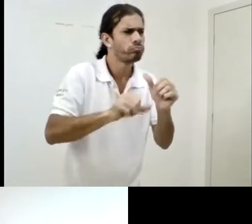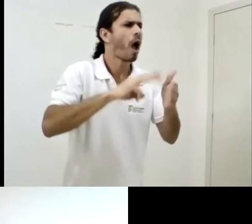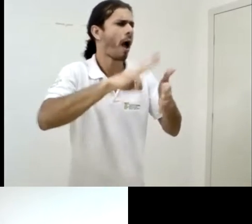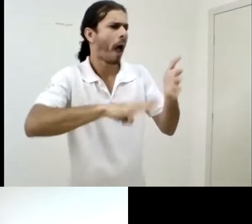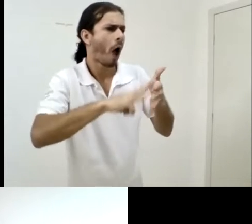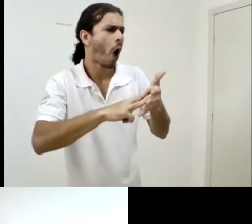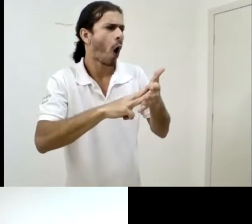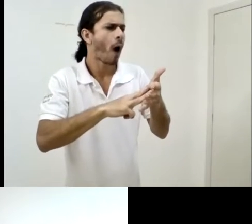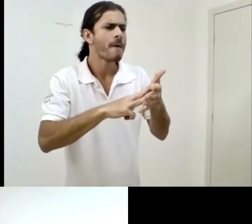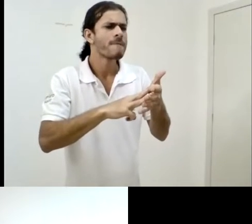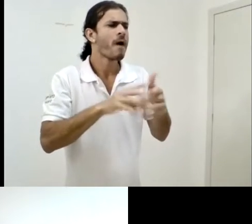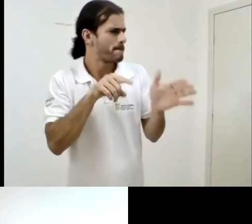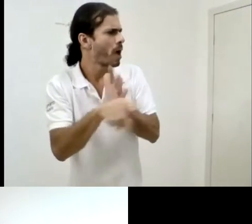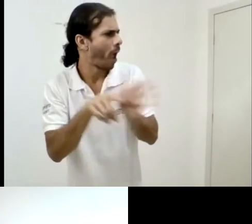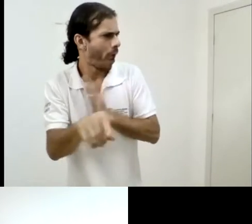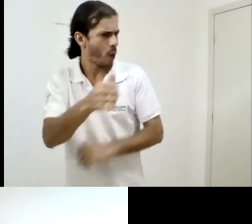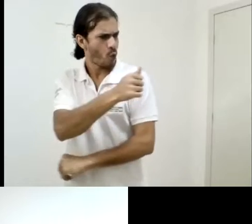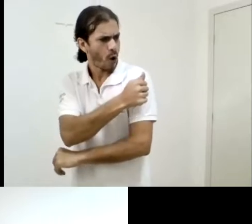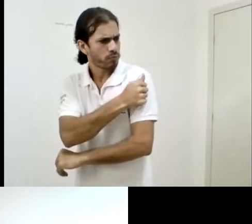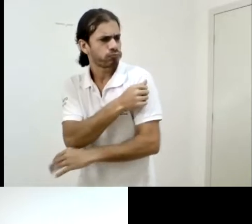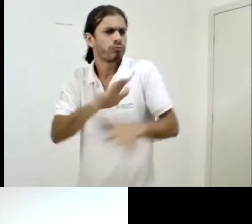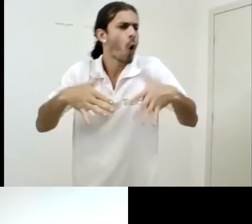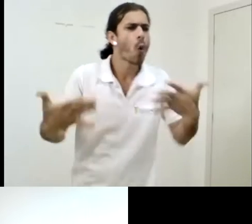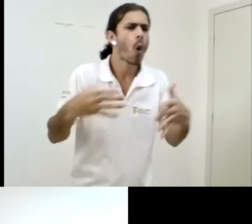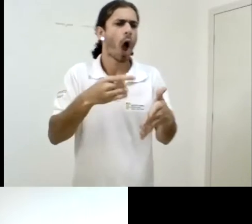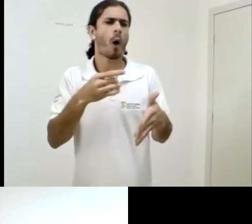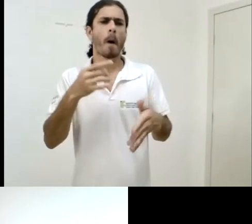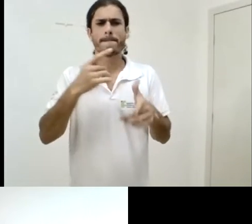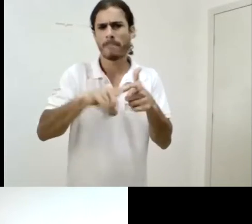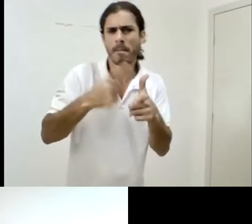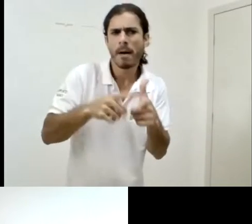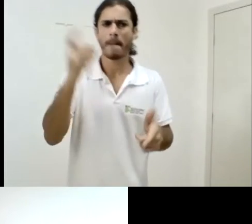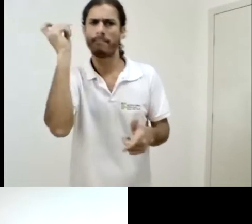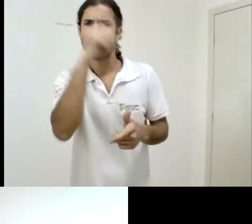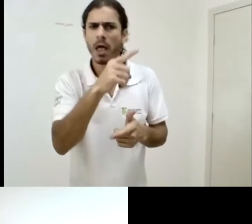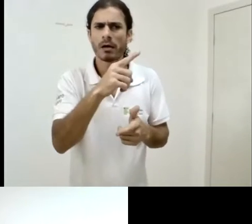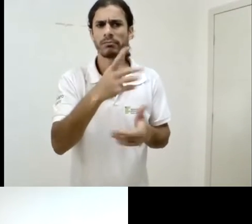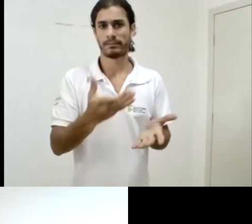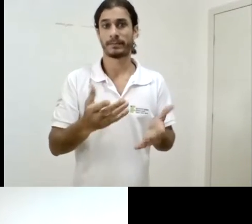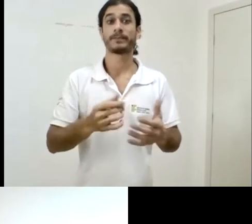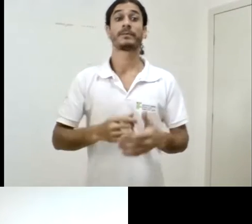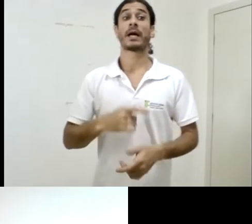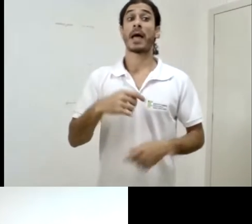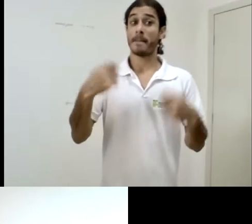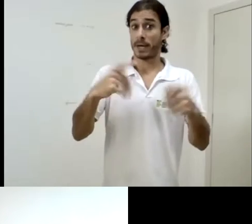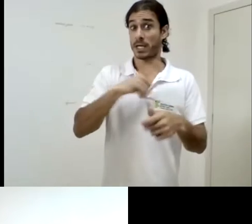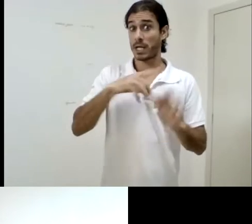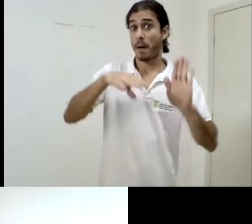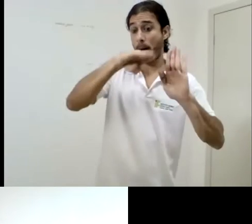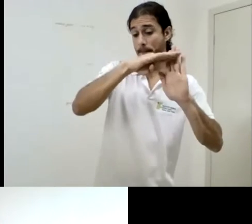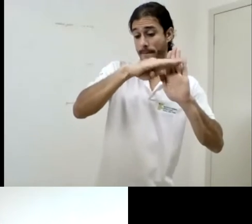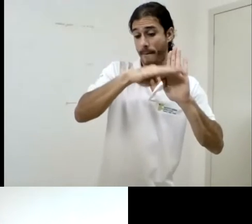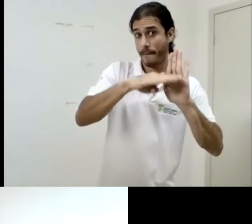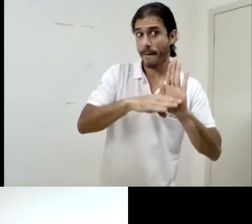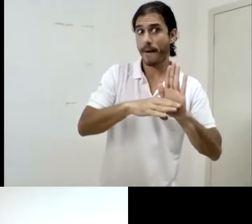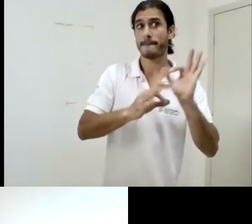passo a passo, que outras metodologias a gente pode utilizar. Vai ter o planejamento, tem que ter um cronograma, o que